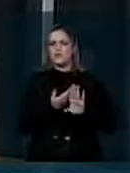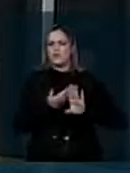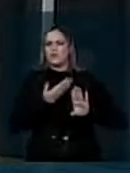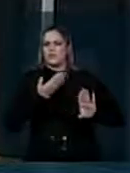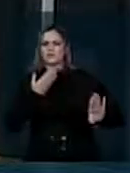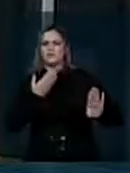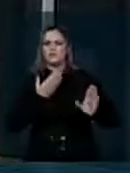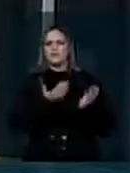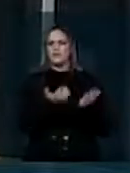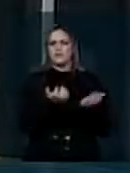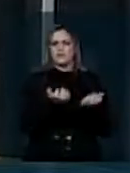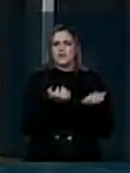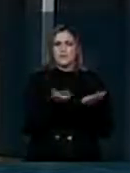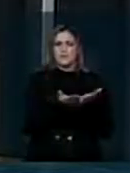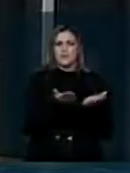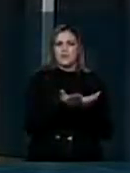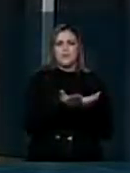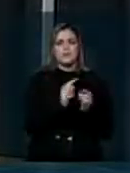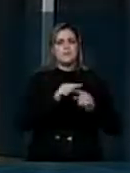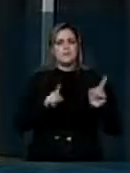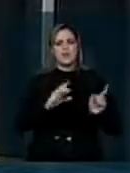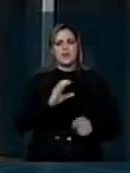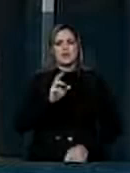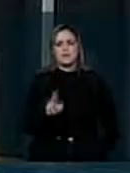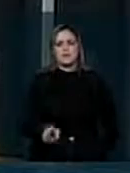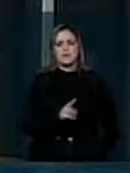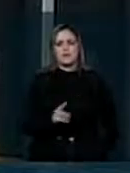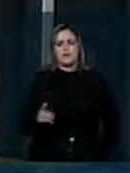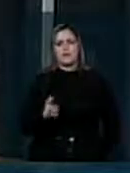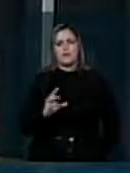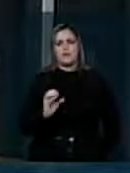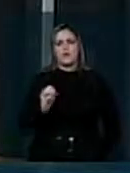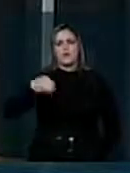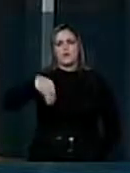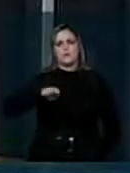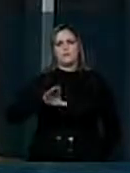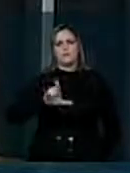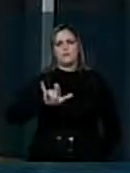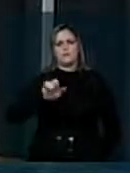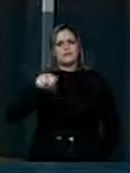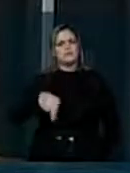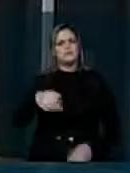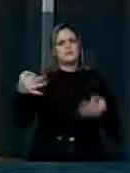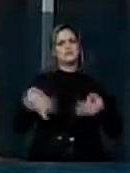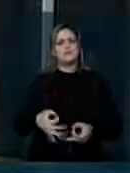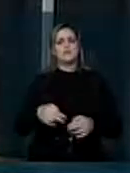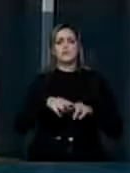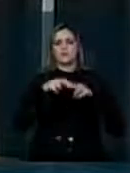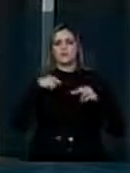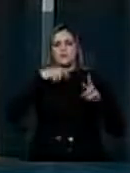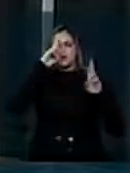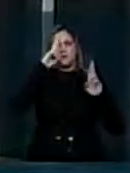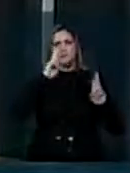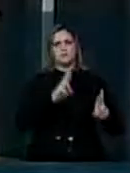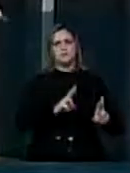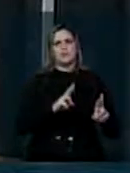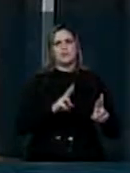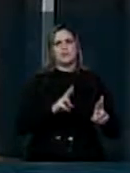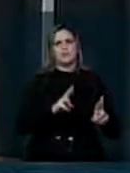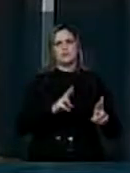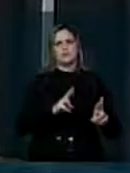Evangelho, que Comblan faz tão bem. E por isso aí há o meu respeito por ele, de fazer uma